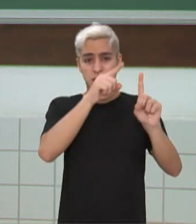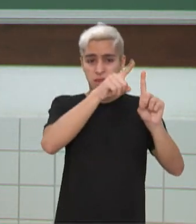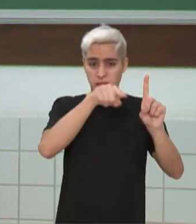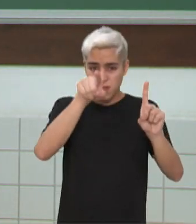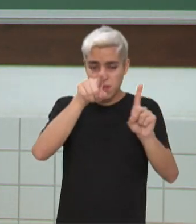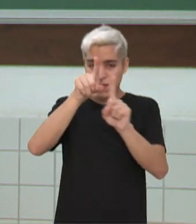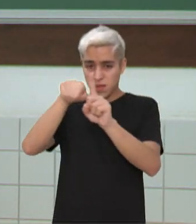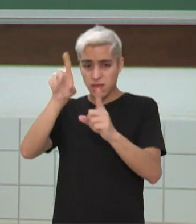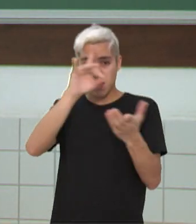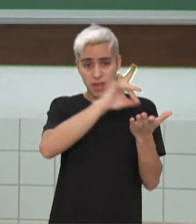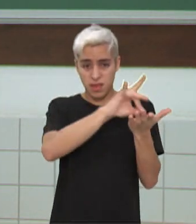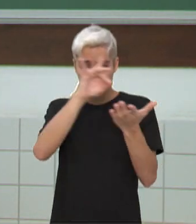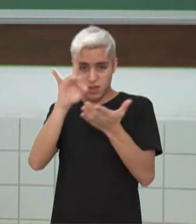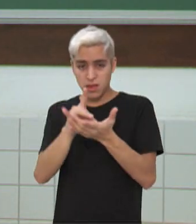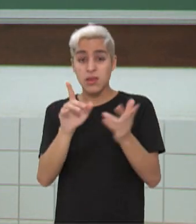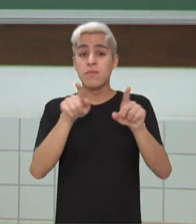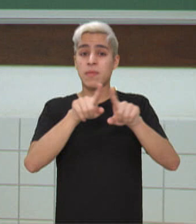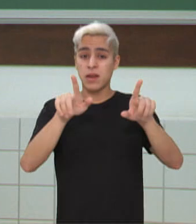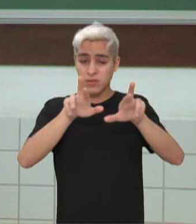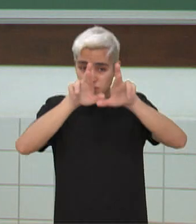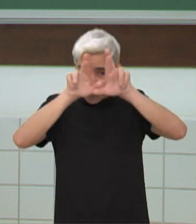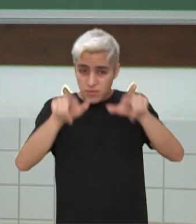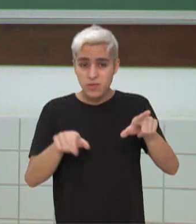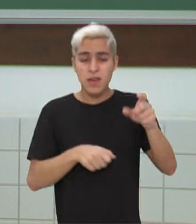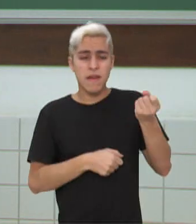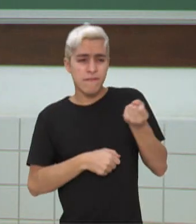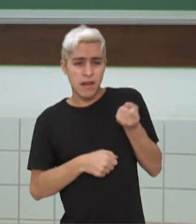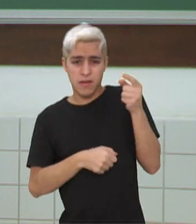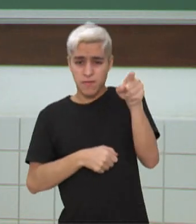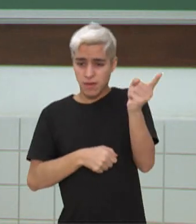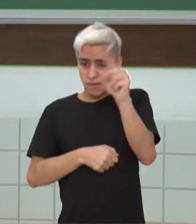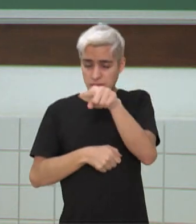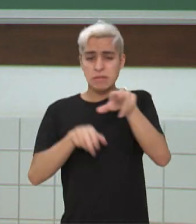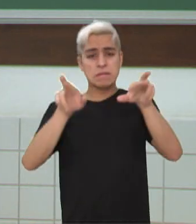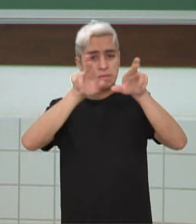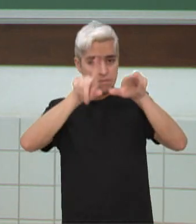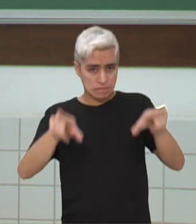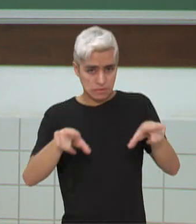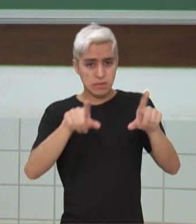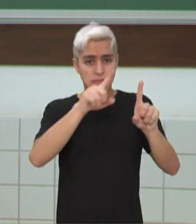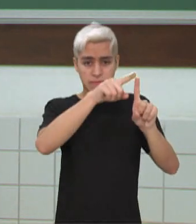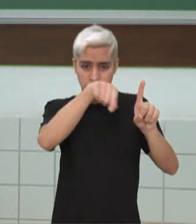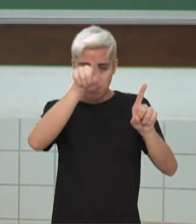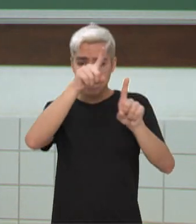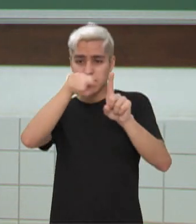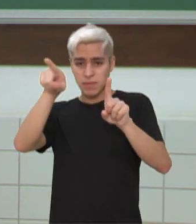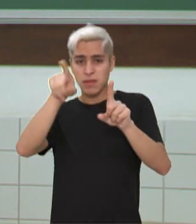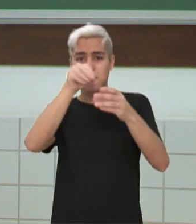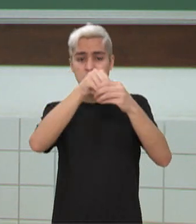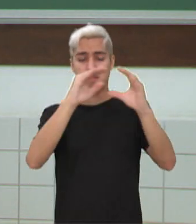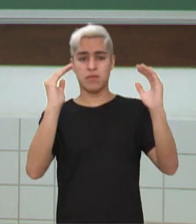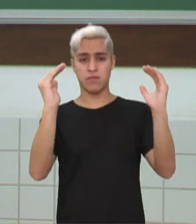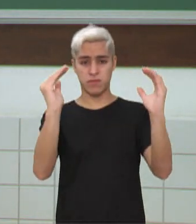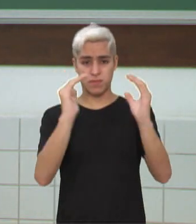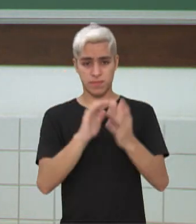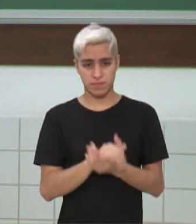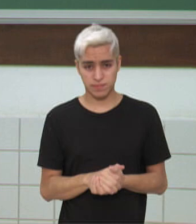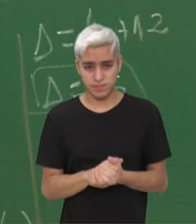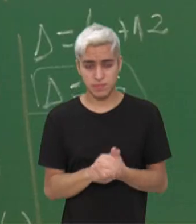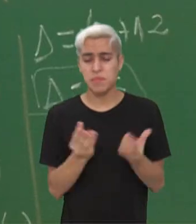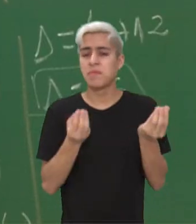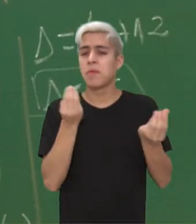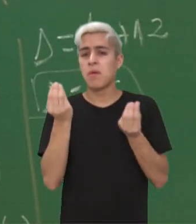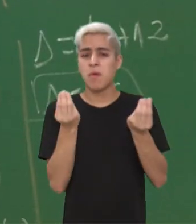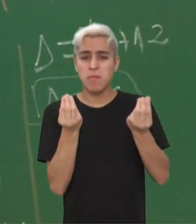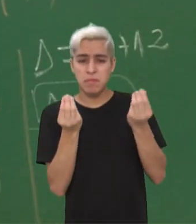reais e distintas. Dois valores diferentes para nossas raízes de função. Como que a